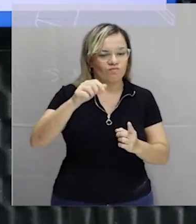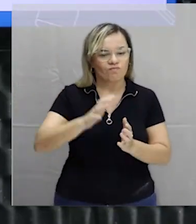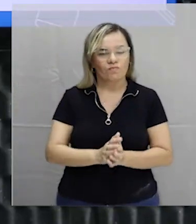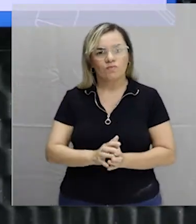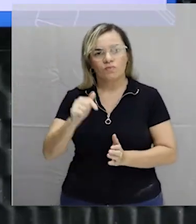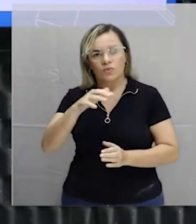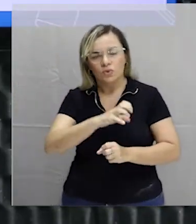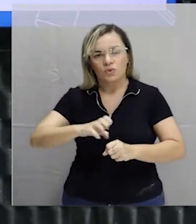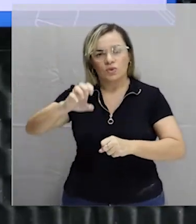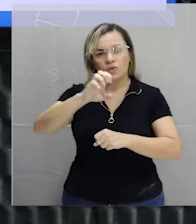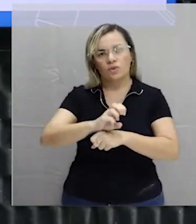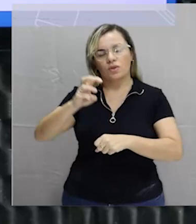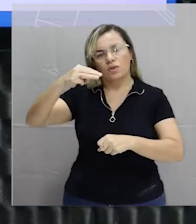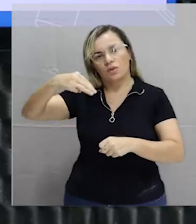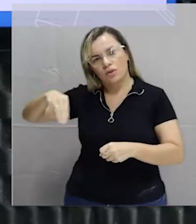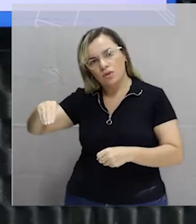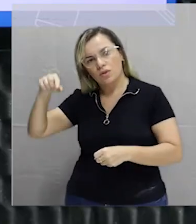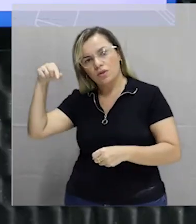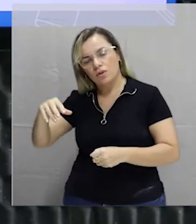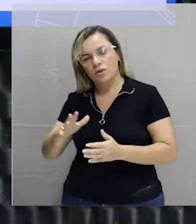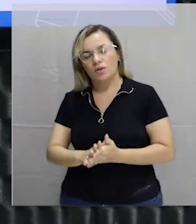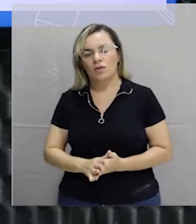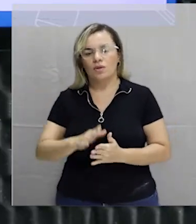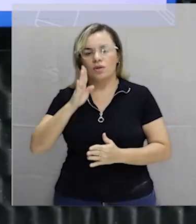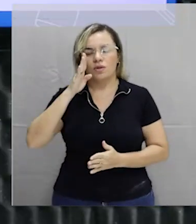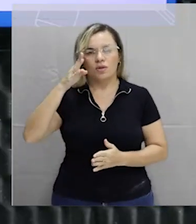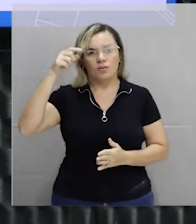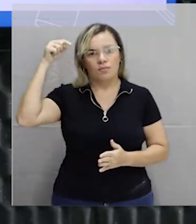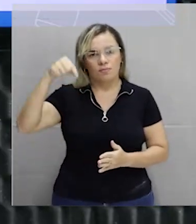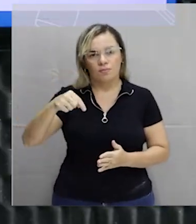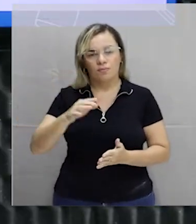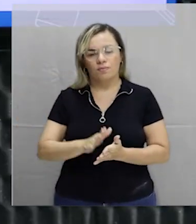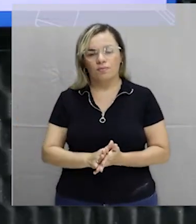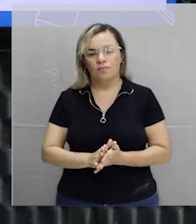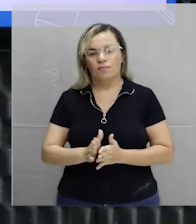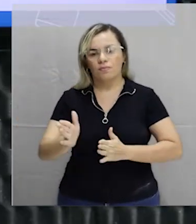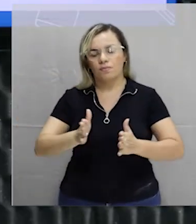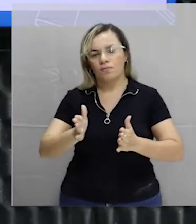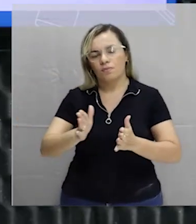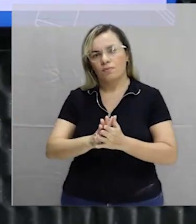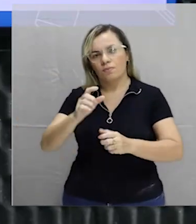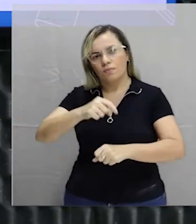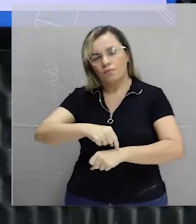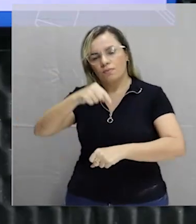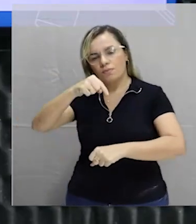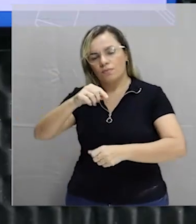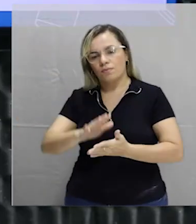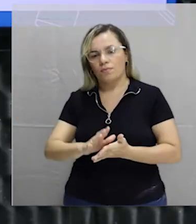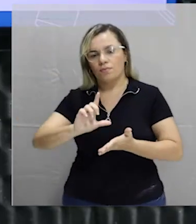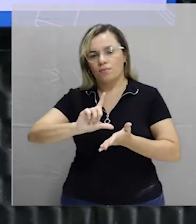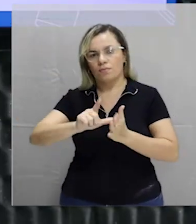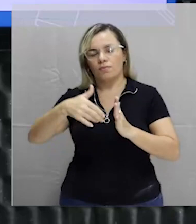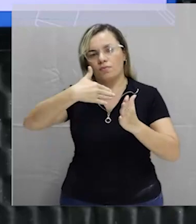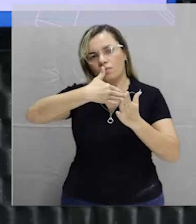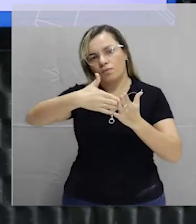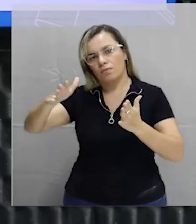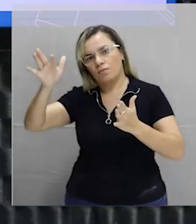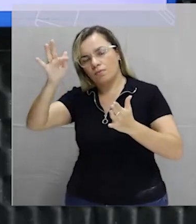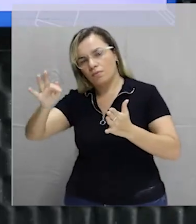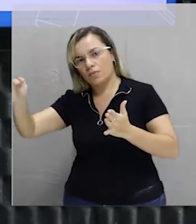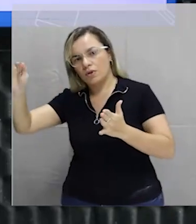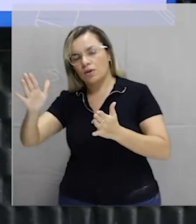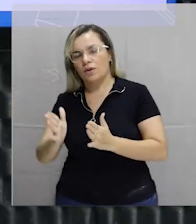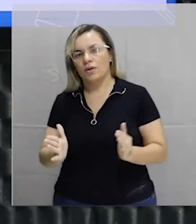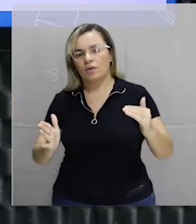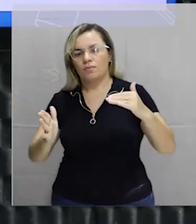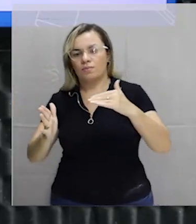do Maranhão. Nós iremos trabalhar principalmente entre esse momento aqui do pós-expulsão dos franceses